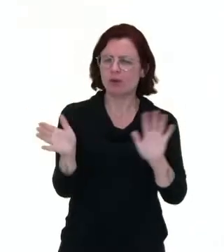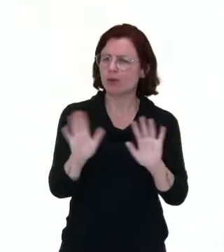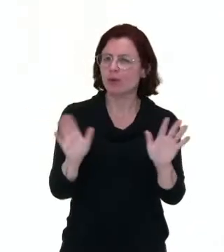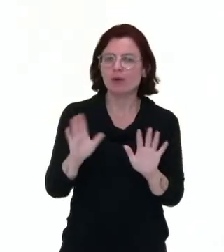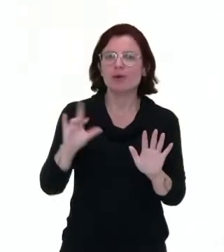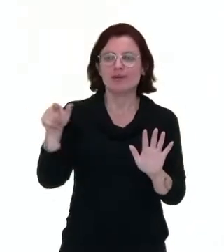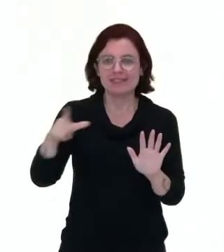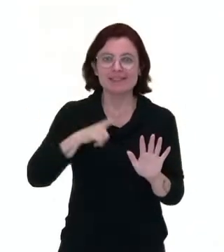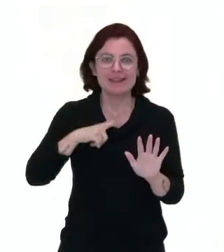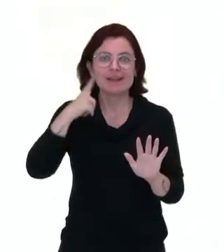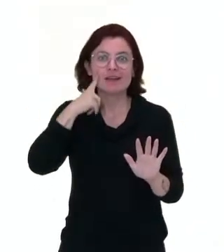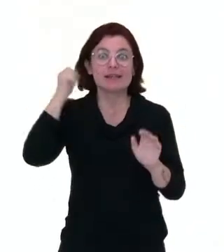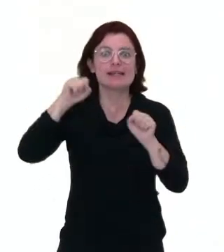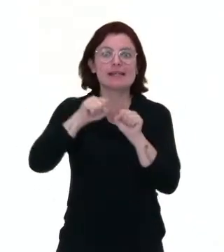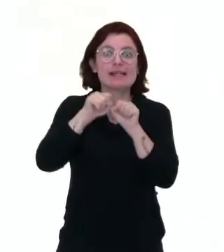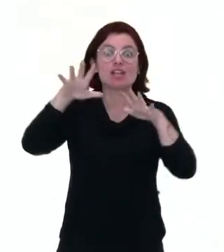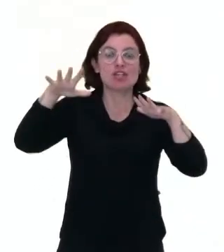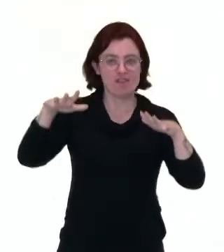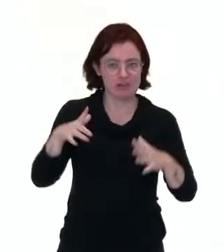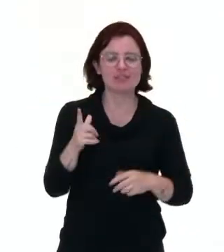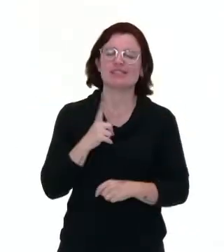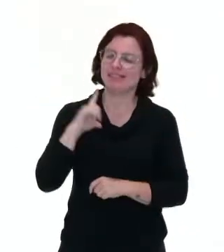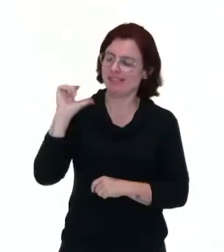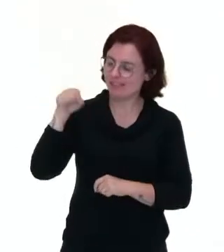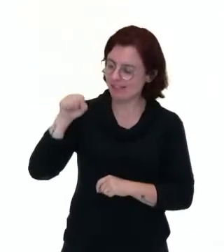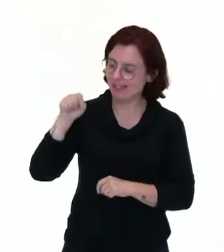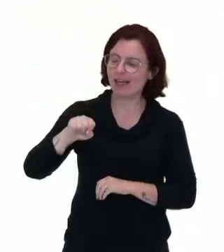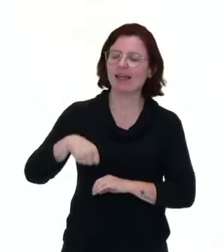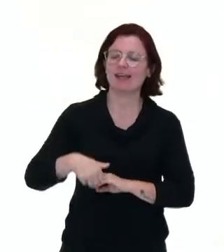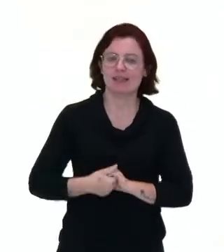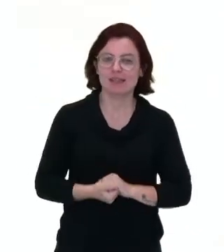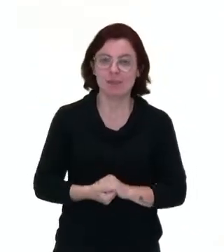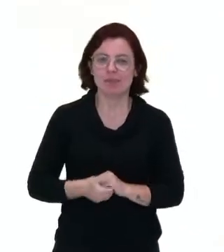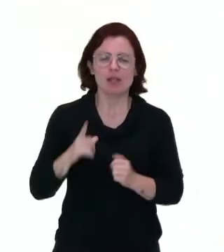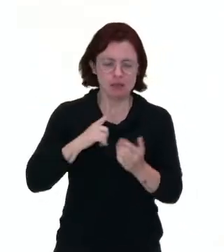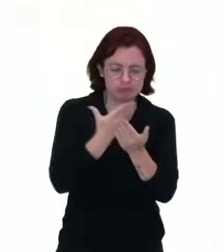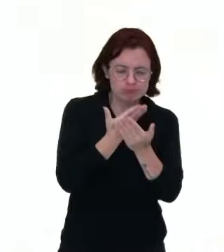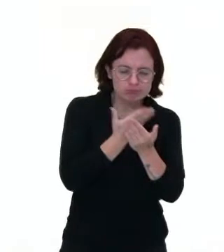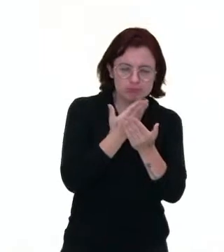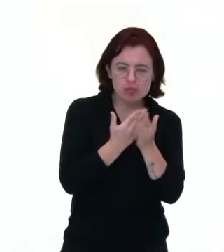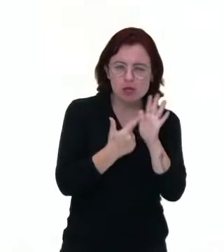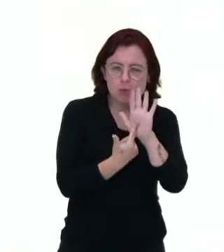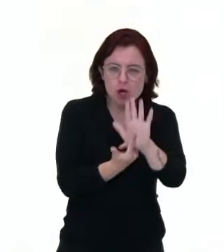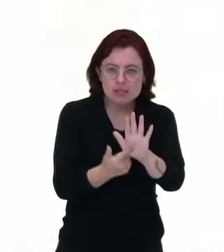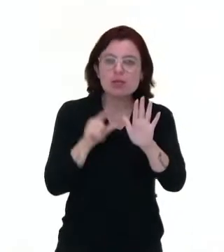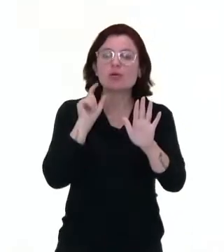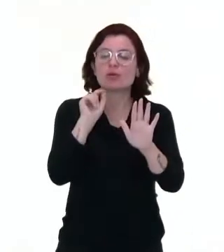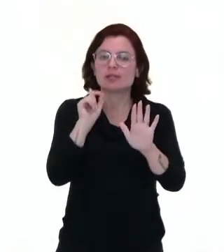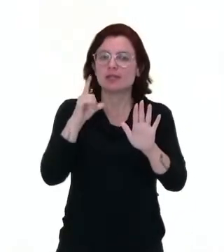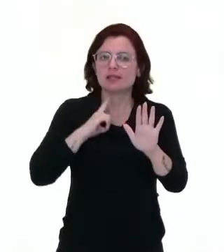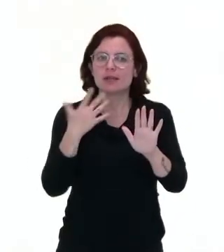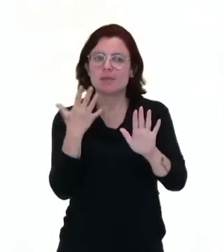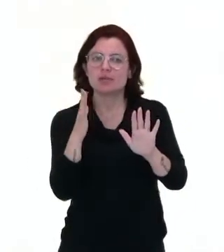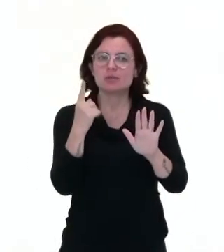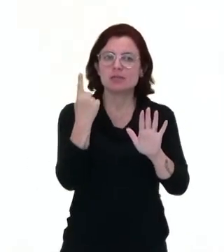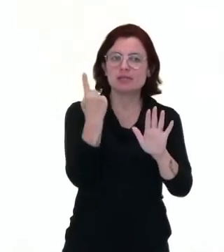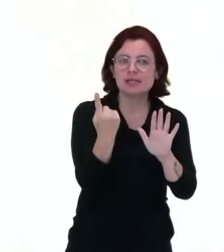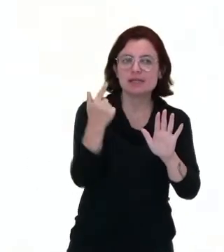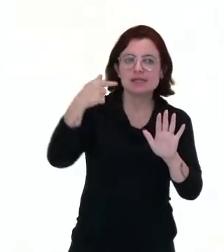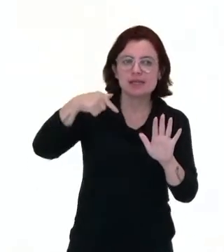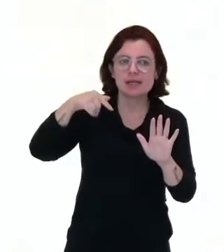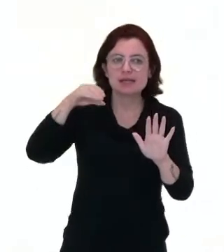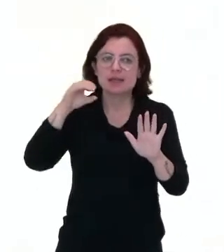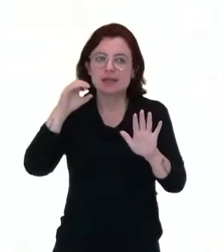jogo criativo, né? Mas estudos mostram que existe cerca de 170 setilhões